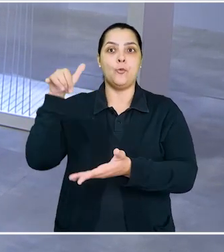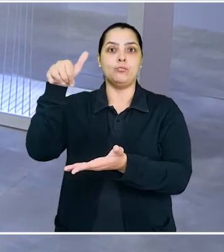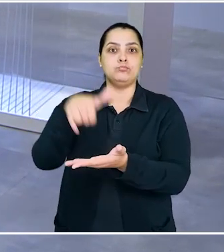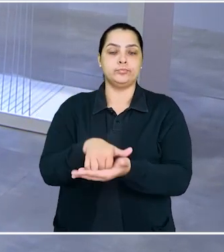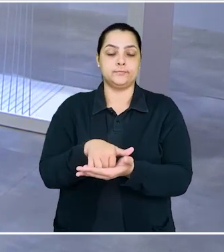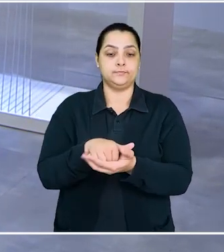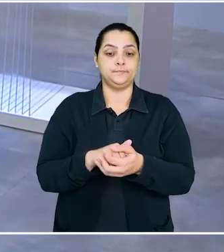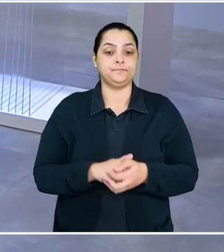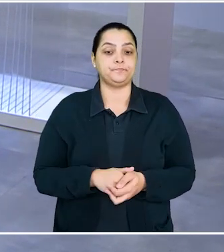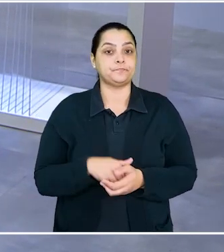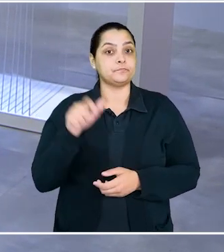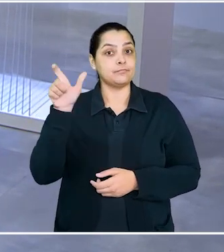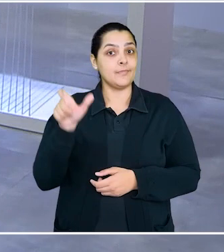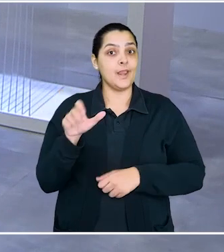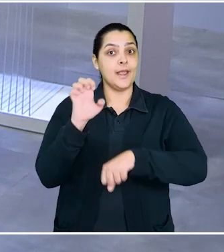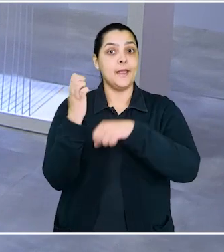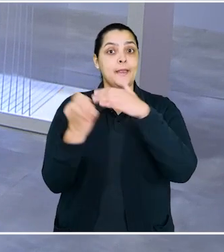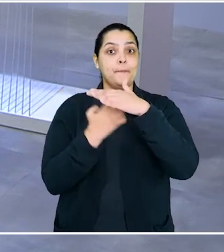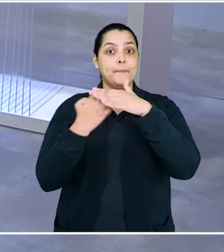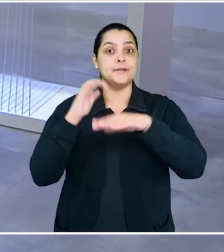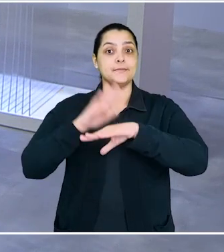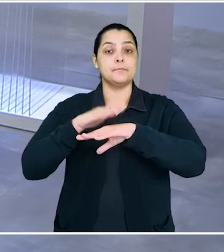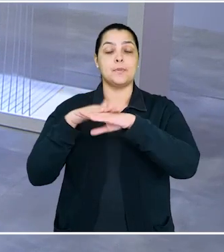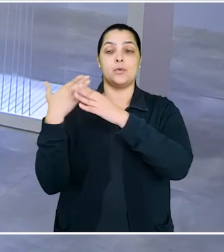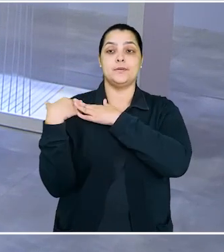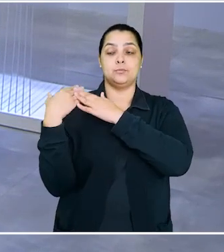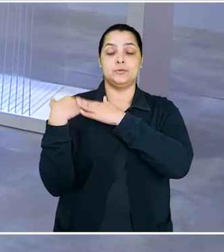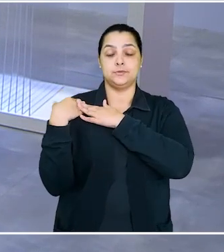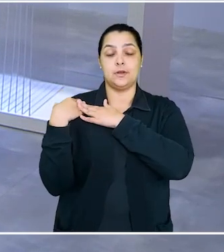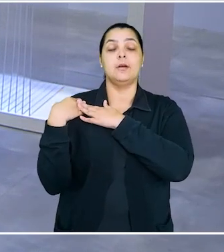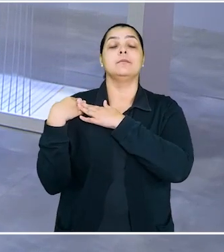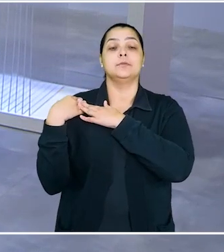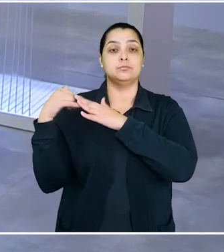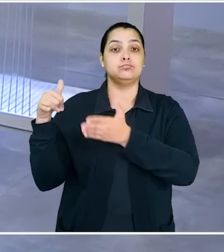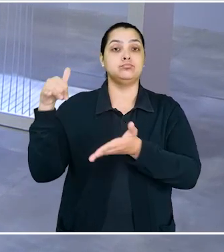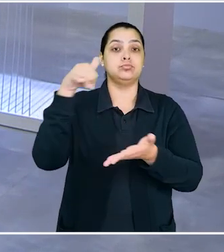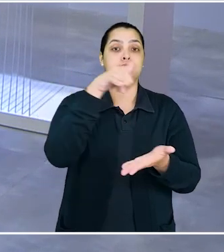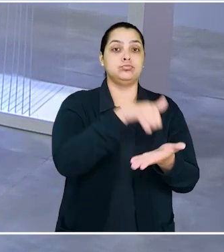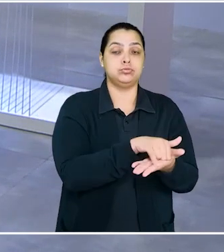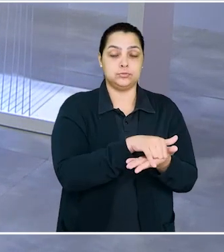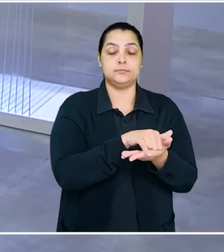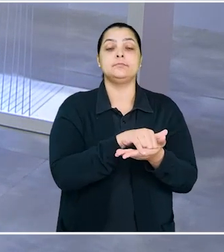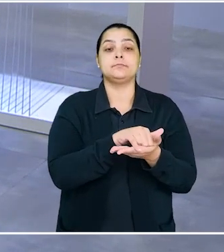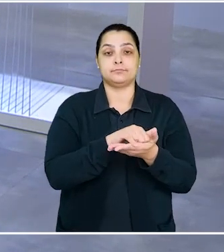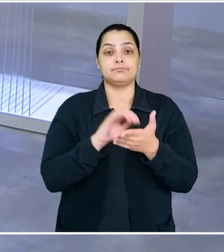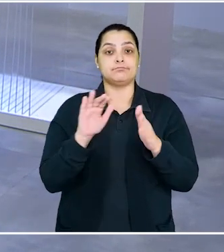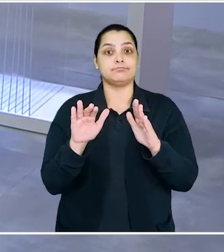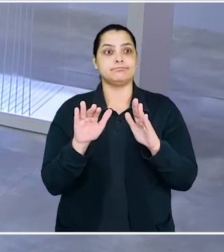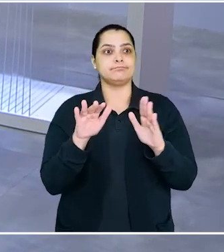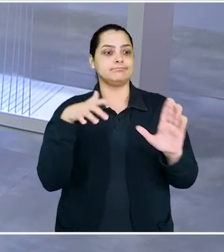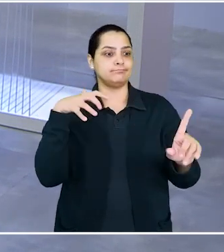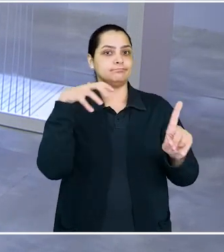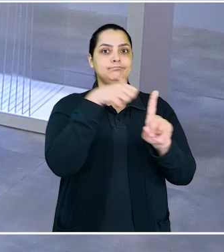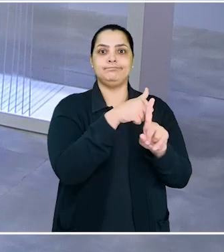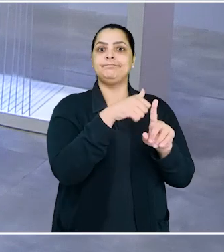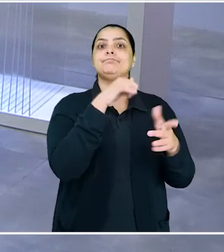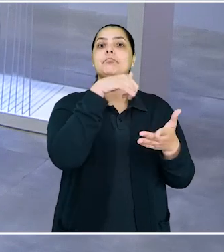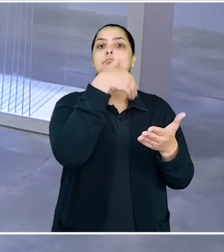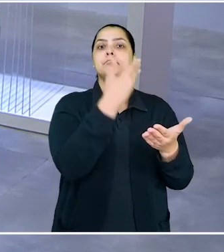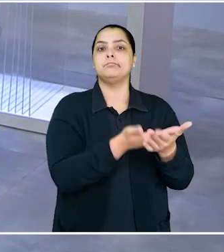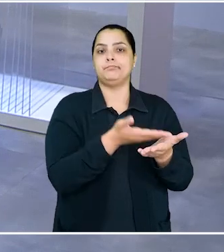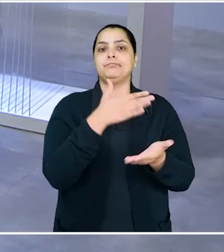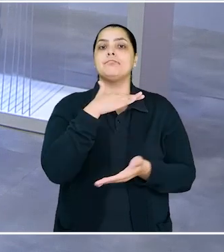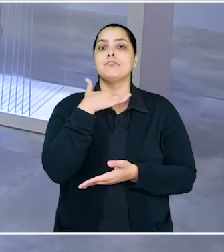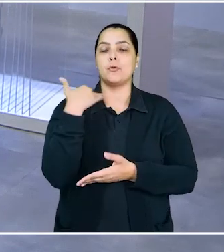de a empregadora ter fornecido o transporte atraiu a responsabilidade pelo acidente. Vamos falar com a repórter Samantha Flor, que tem as